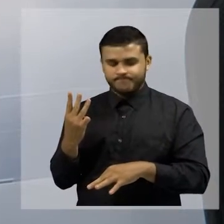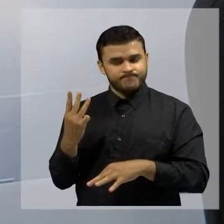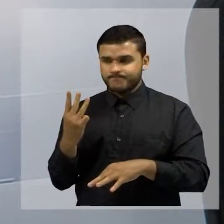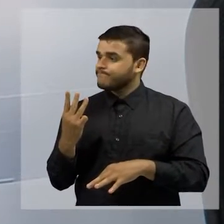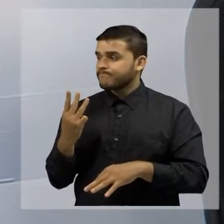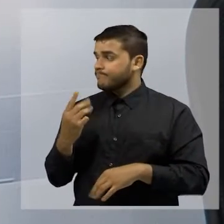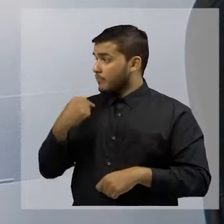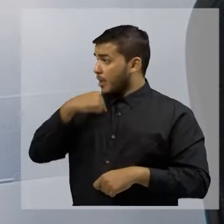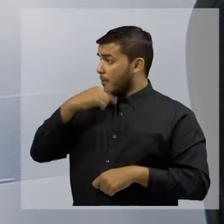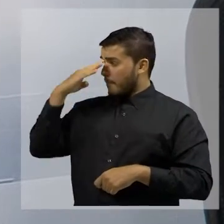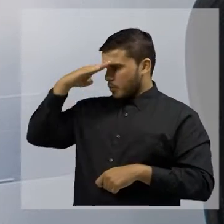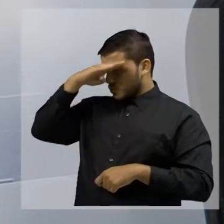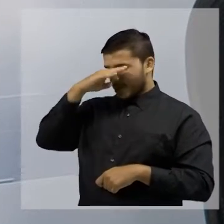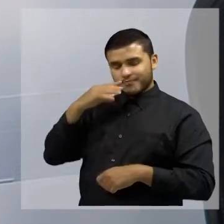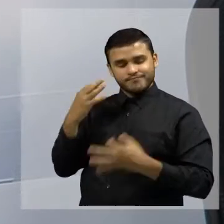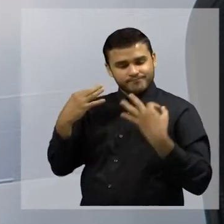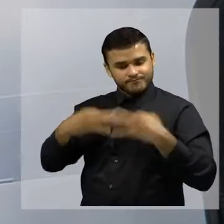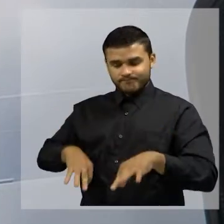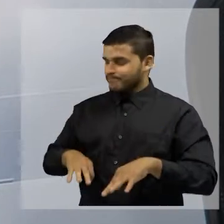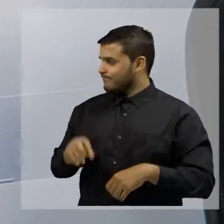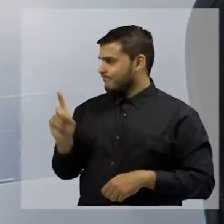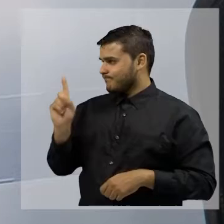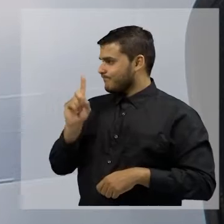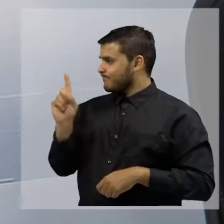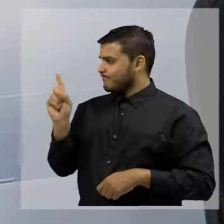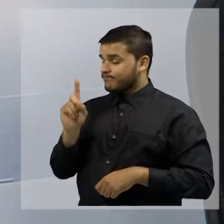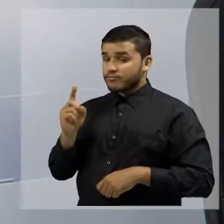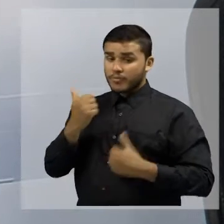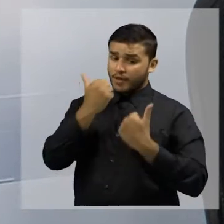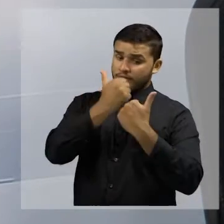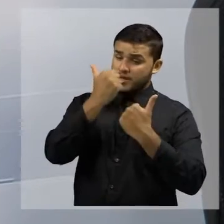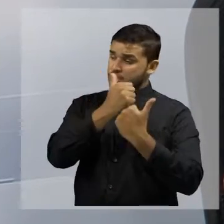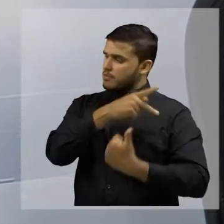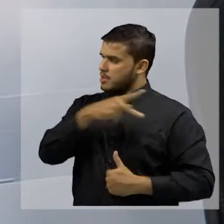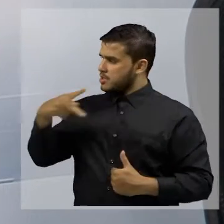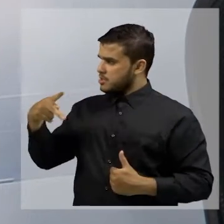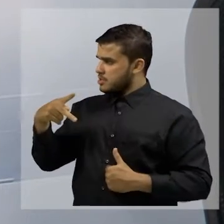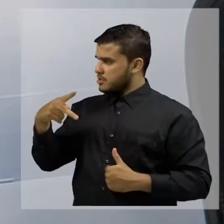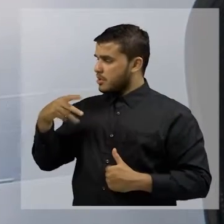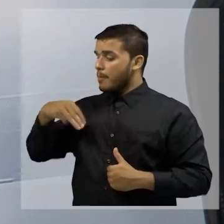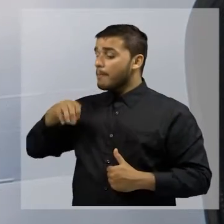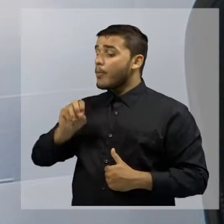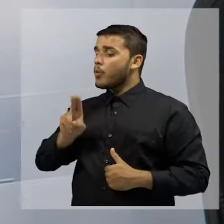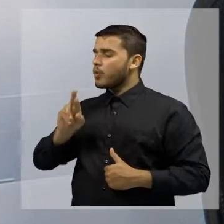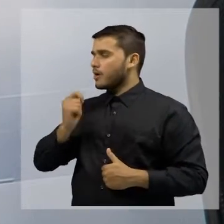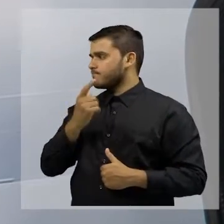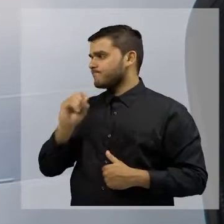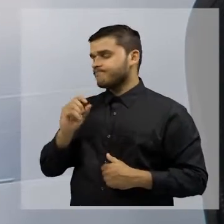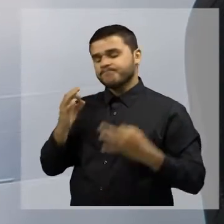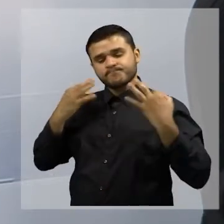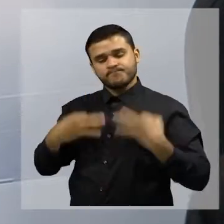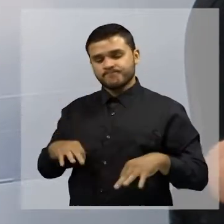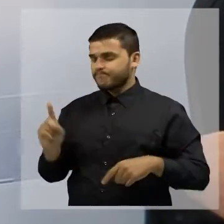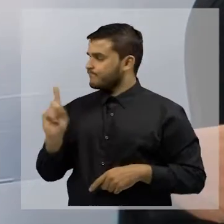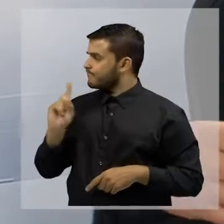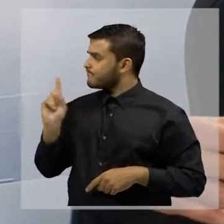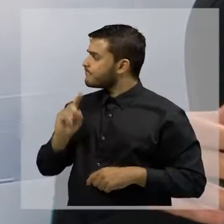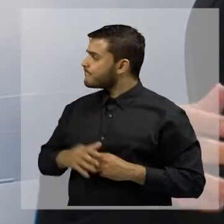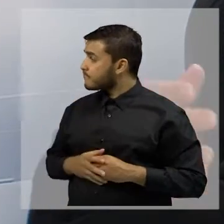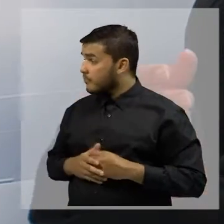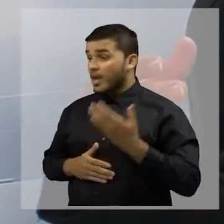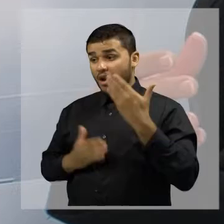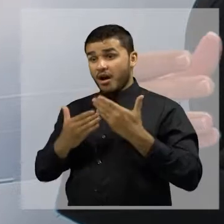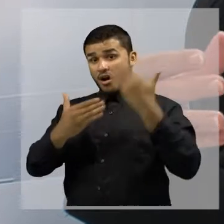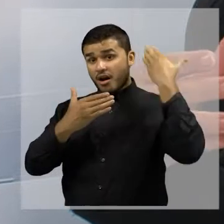acredito que essa chapa, como foi formada, ela foi formada de maneira artificial, num período onde o Jair